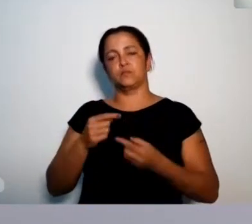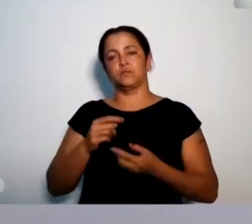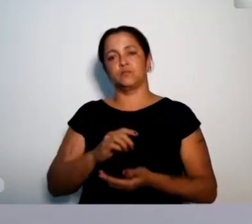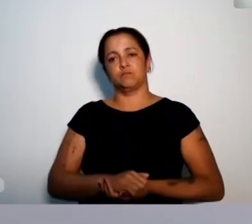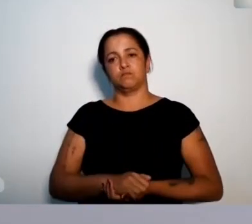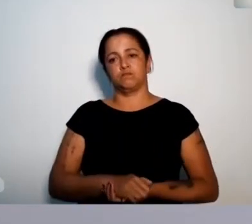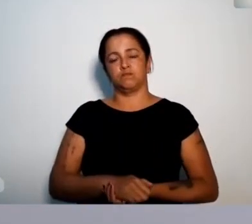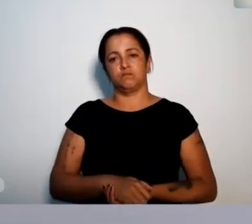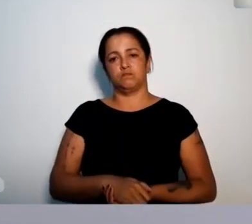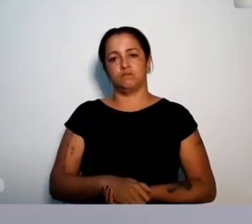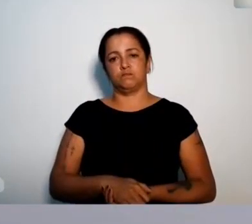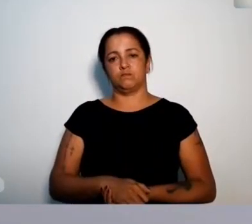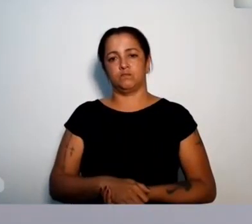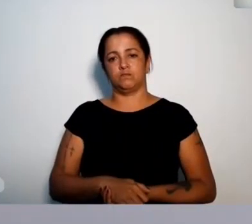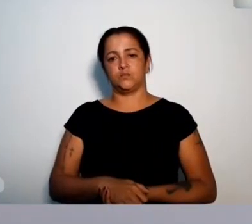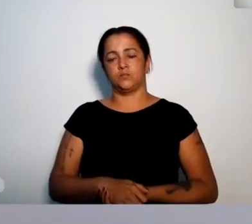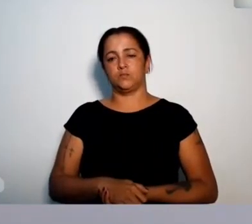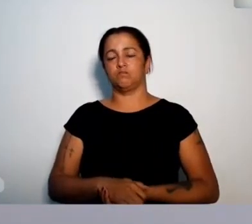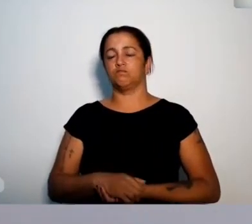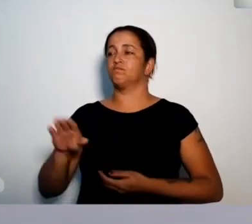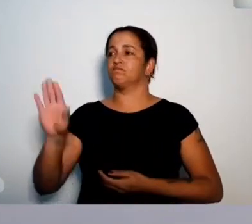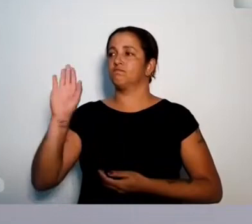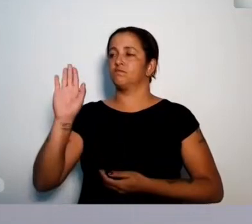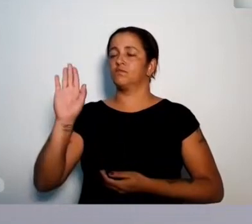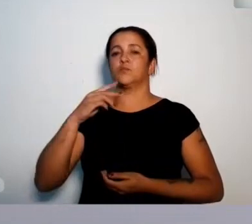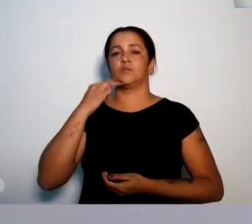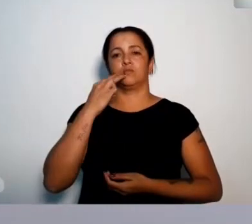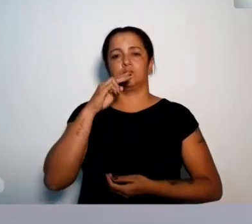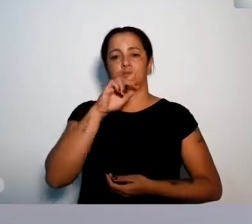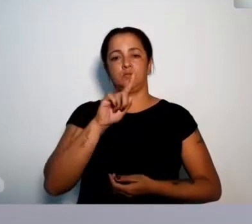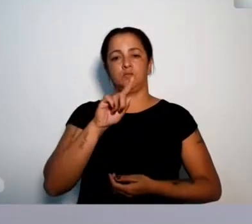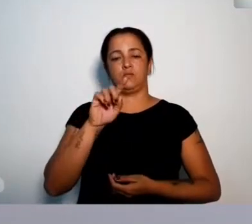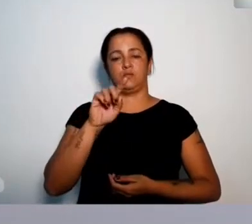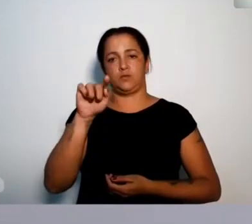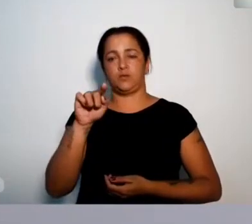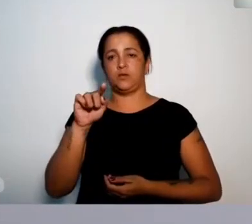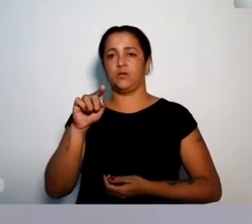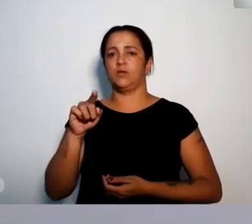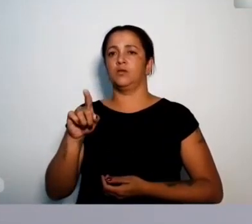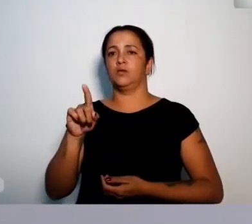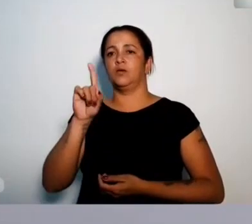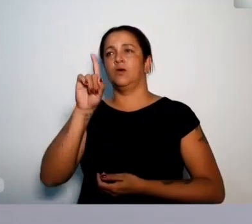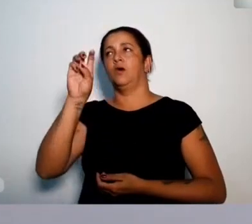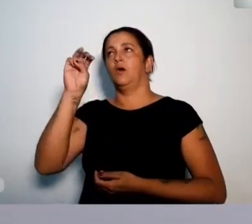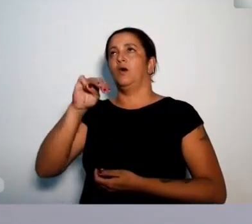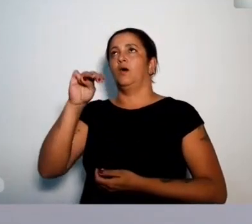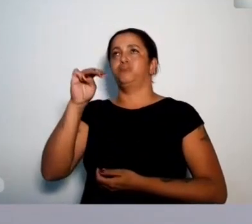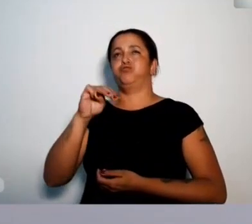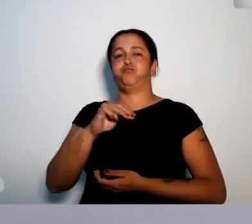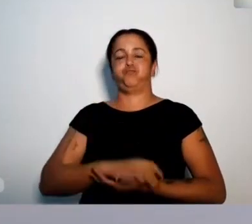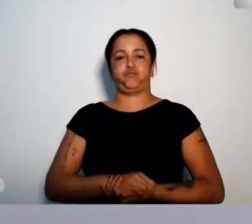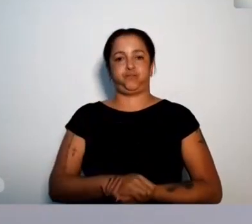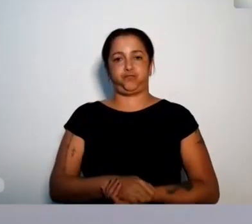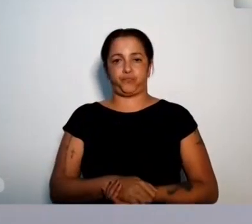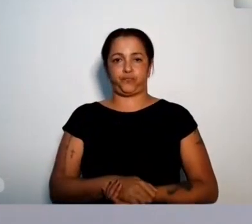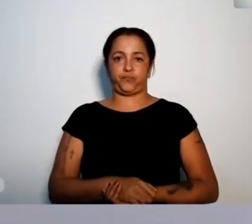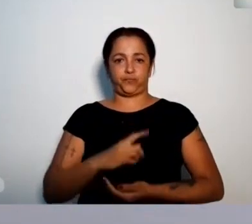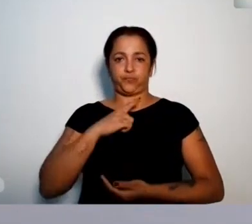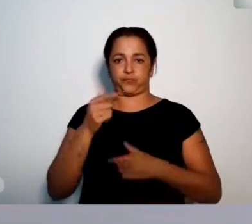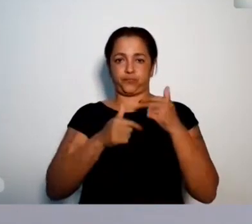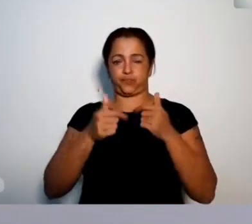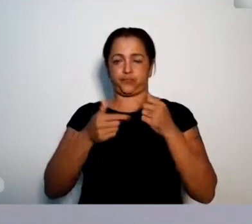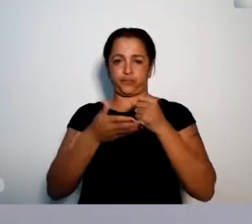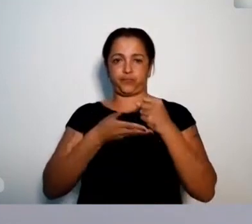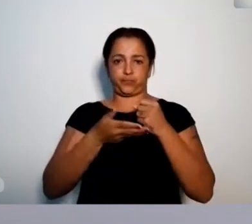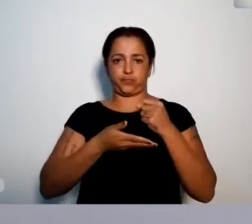Senhor presidente. Tem a palavra pela ordem do vereador José Fernandes. Gostaria de pedir 15 minutos de suspensão do trabalho para a base. Que é